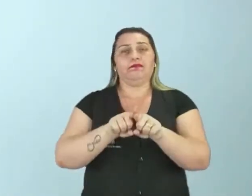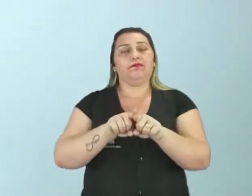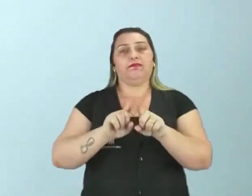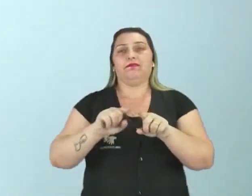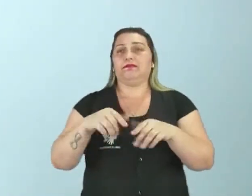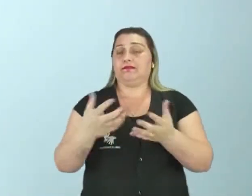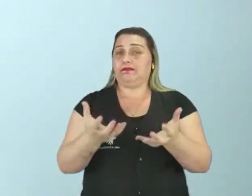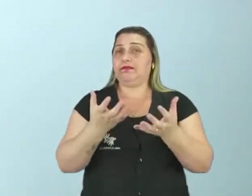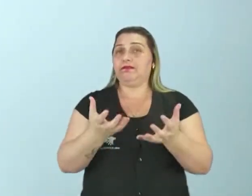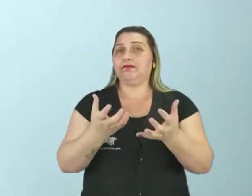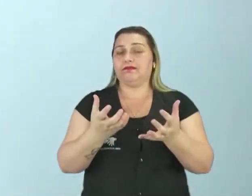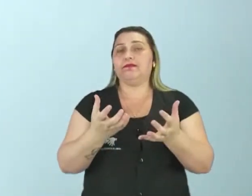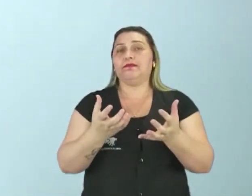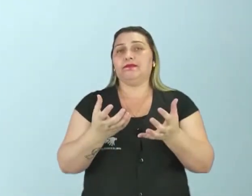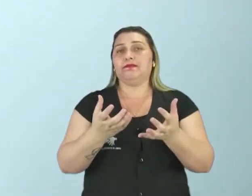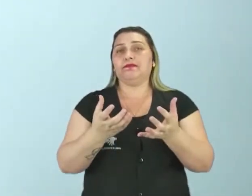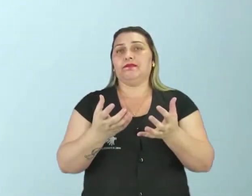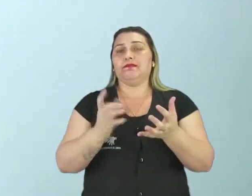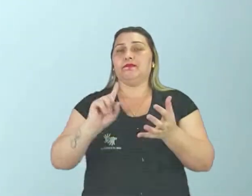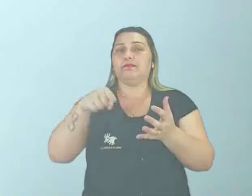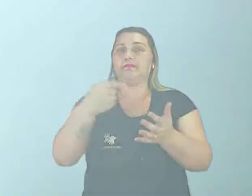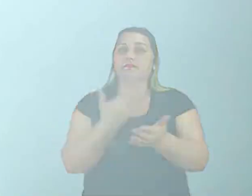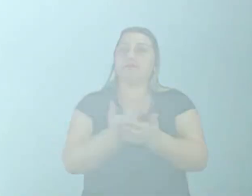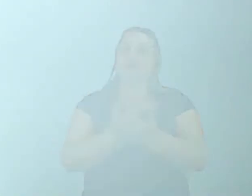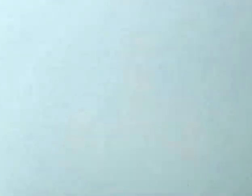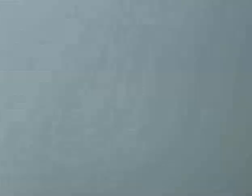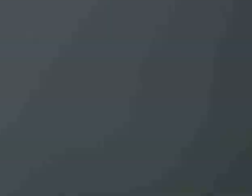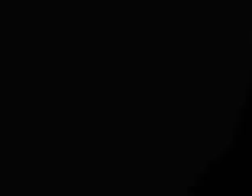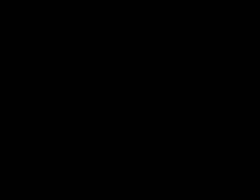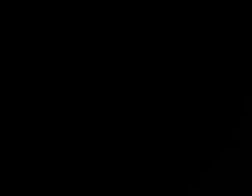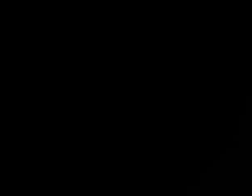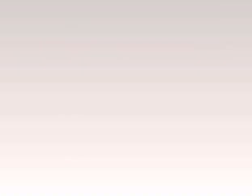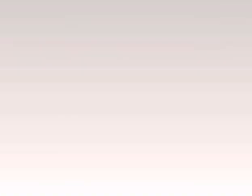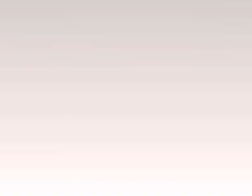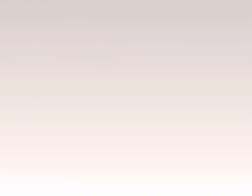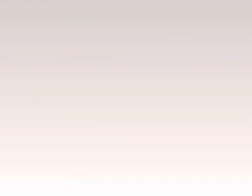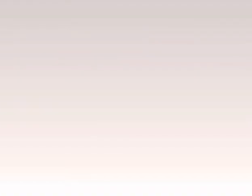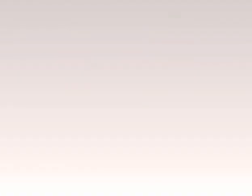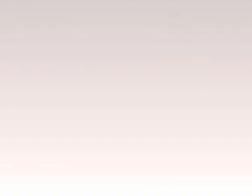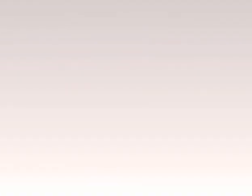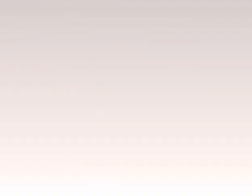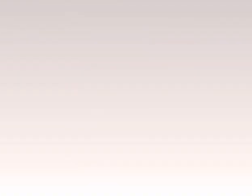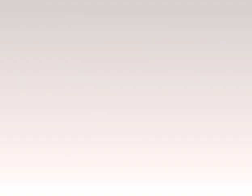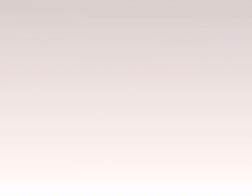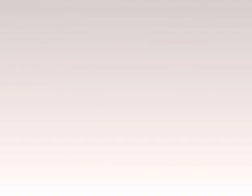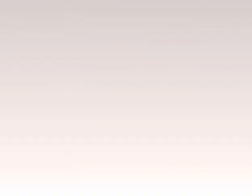vezes vocês acharem necessário. E até a próxima!